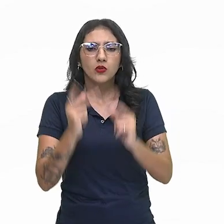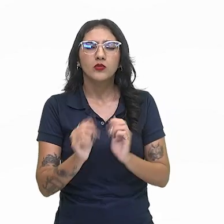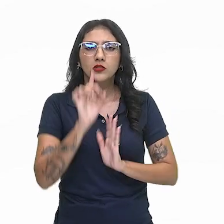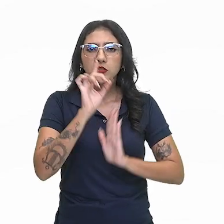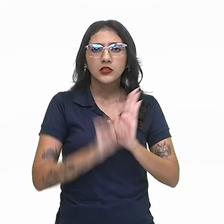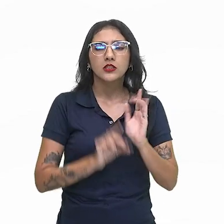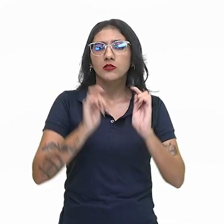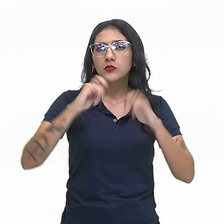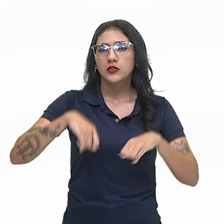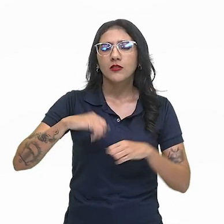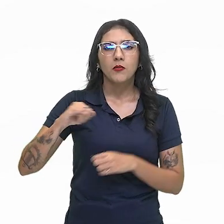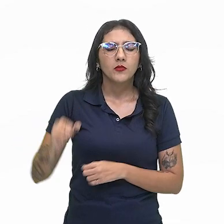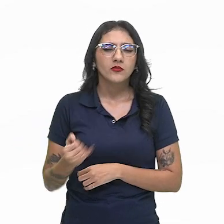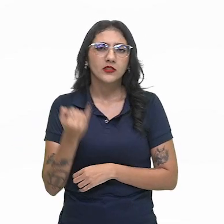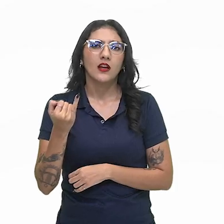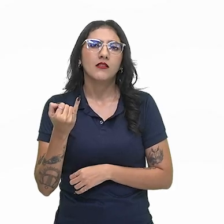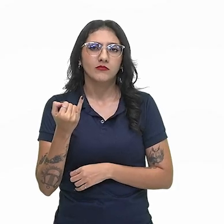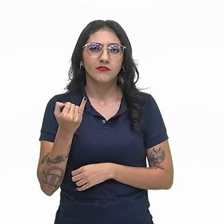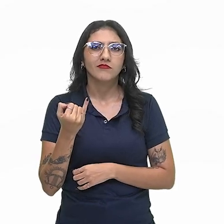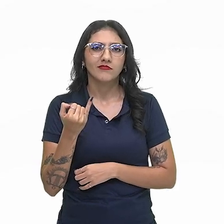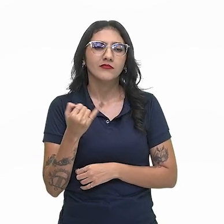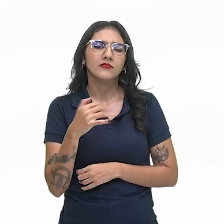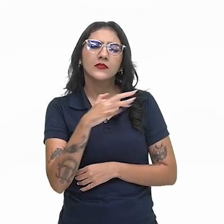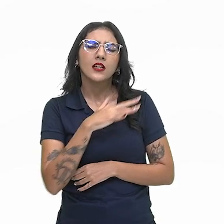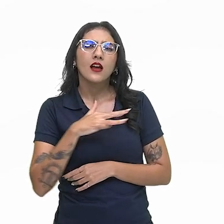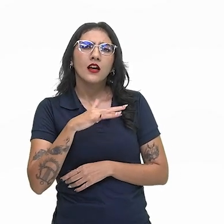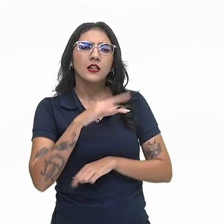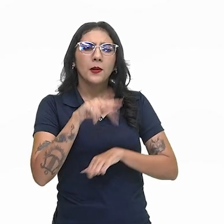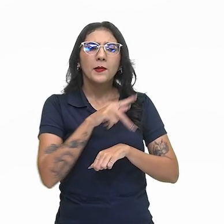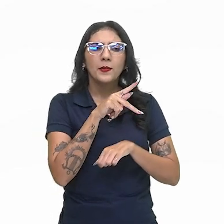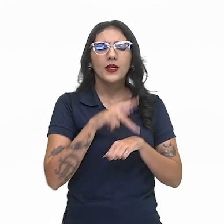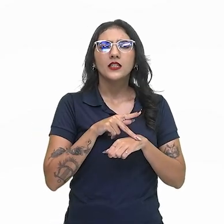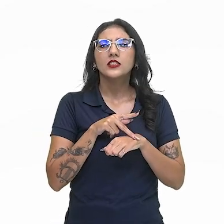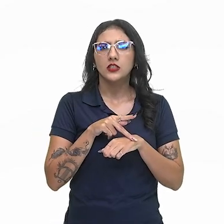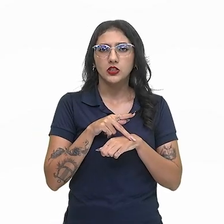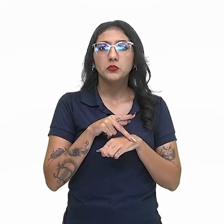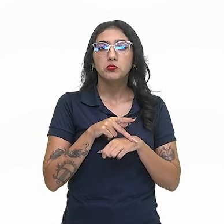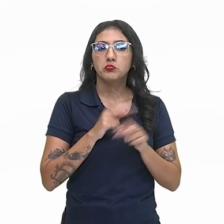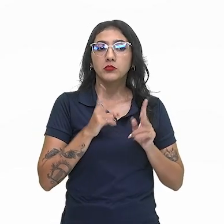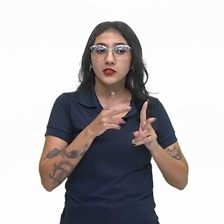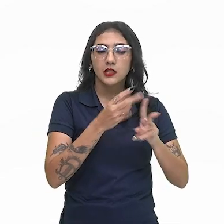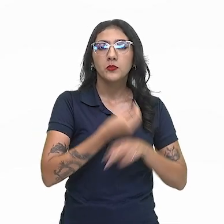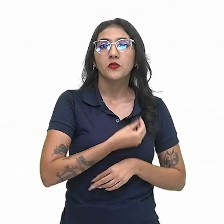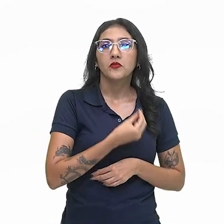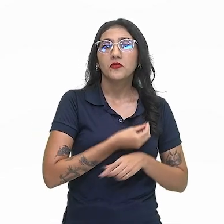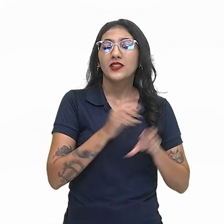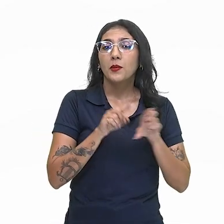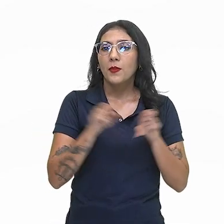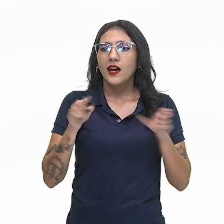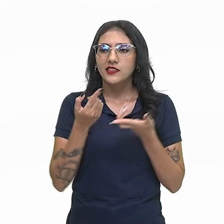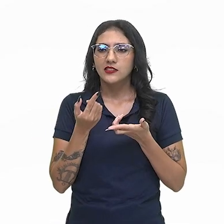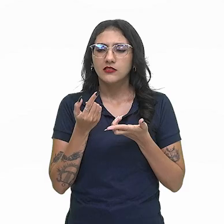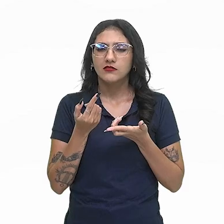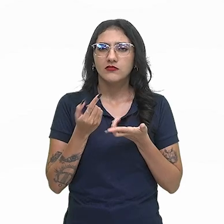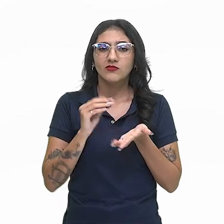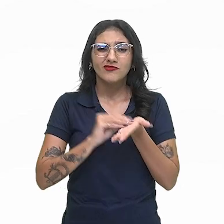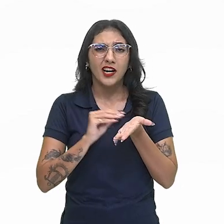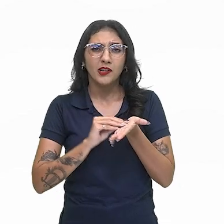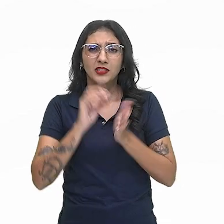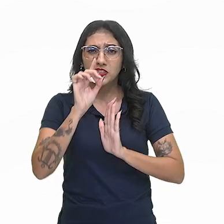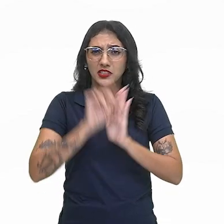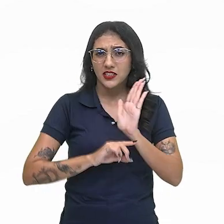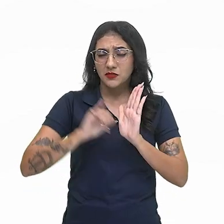você vive num país, mas você está alijado dos direitos que a sociedade tem, por exemplo,